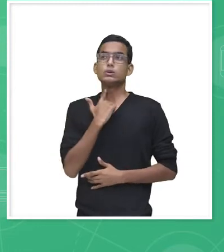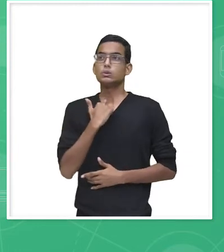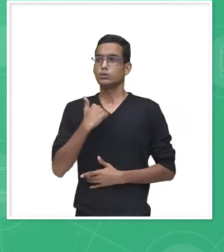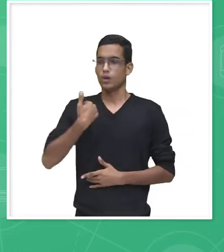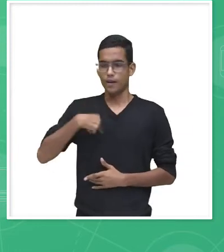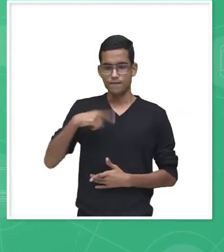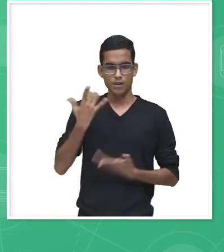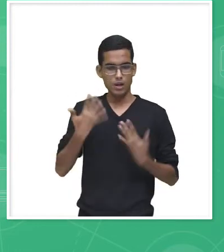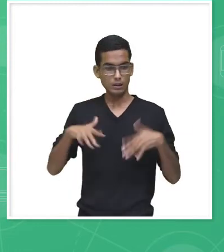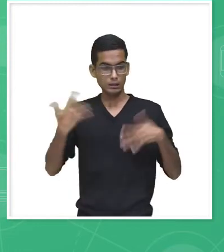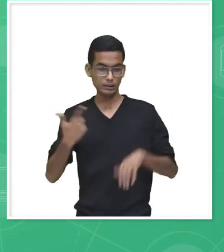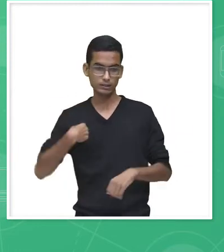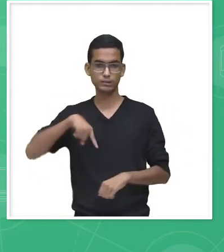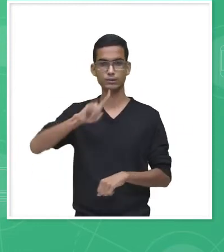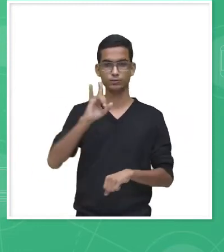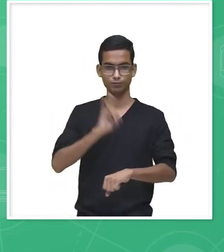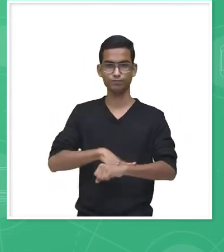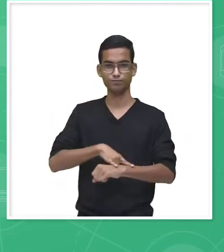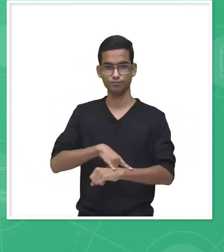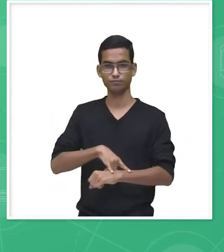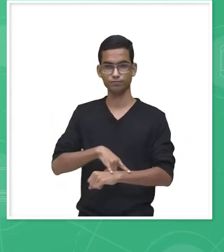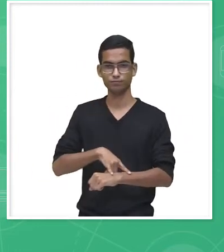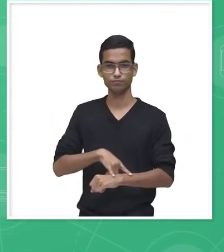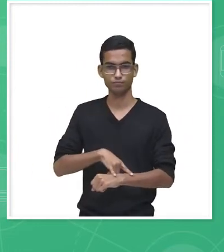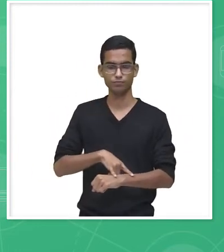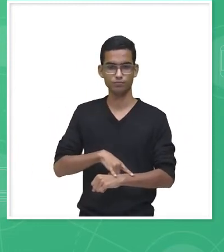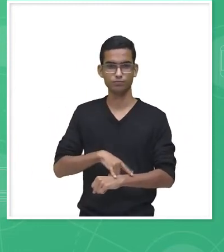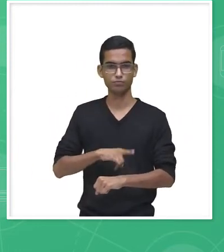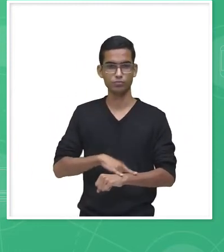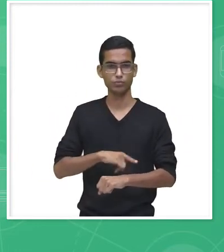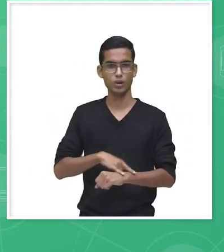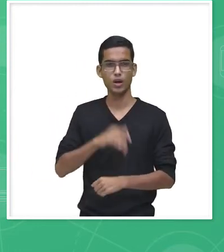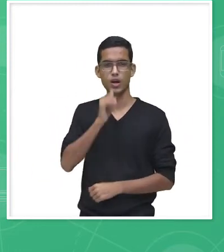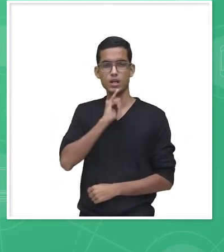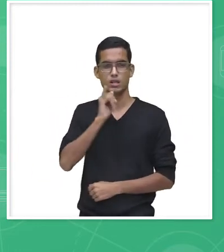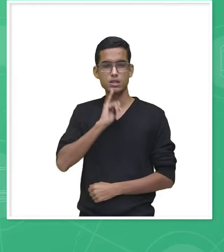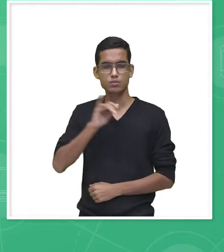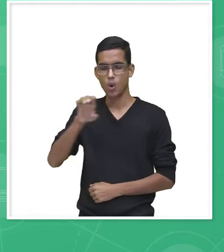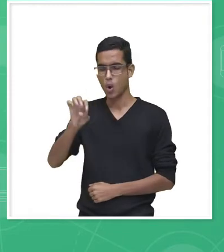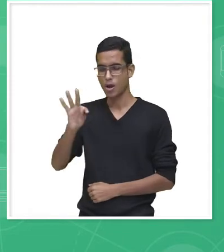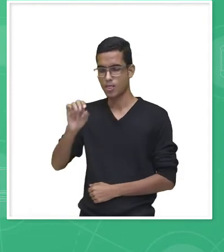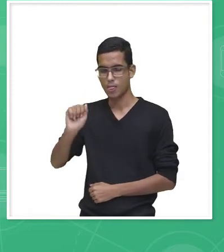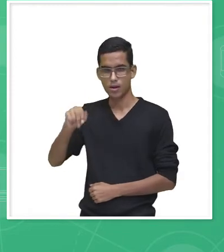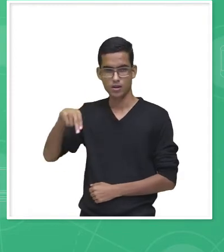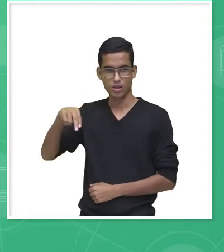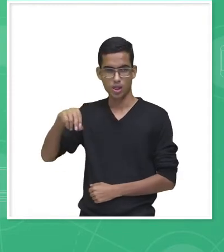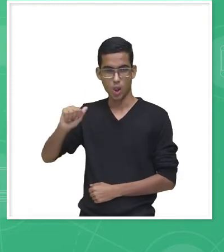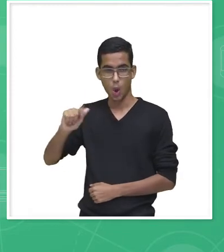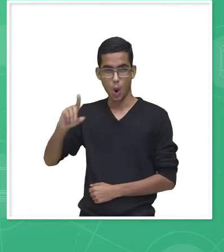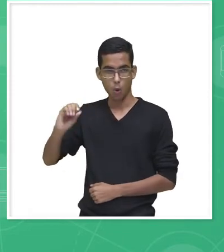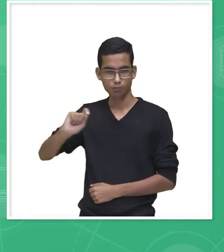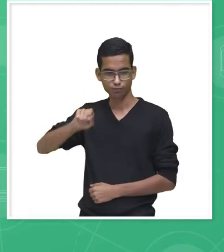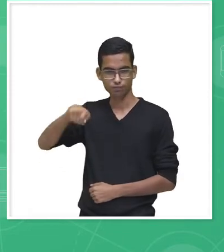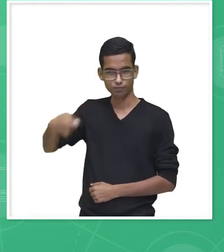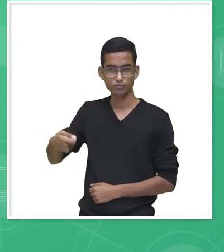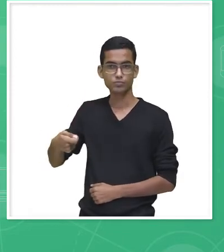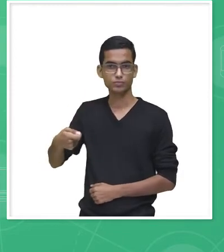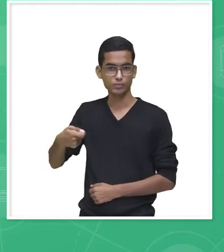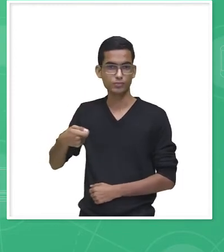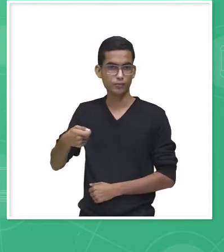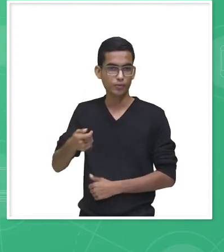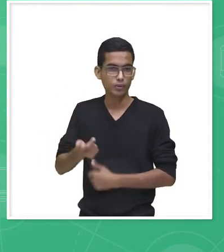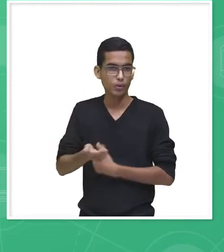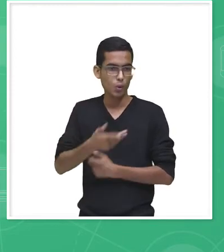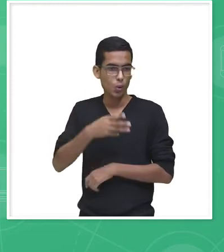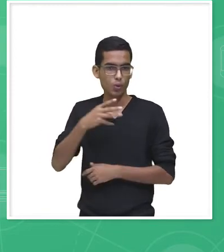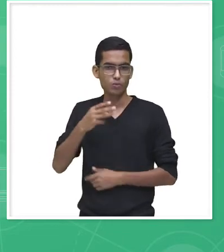de fazer xixi então o que que acontece o etanol ele vai agir na hipófise é uma glândula que tem lá no cérebro